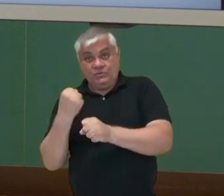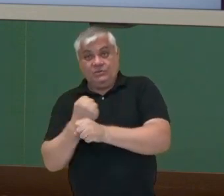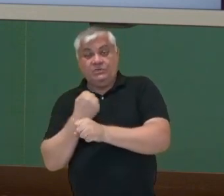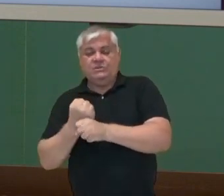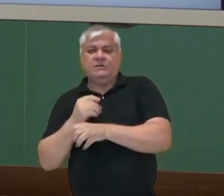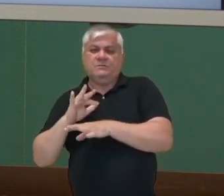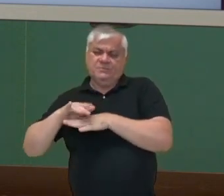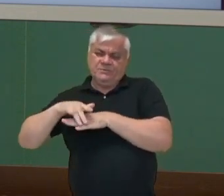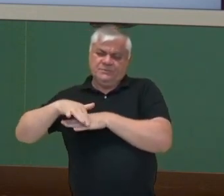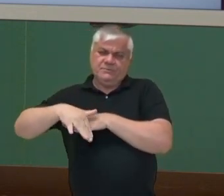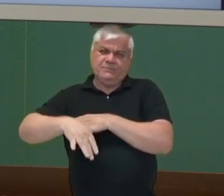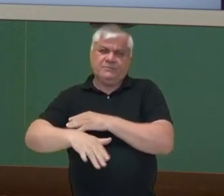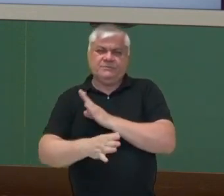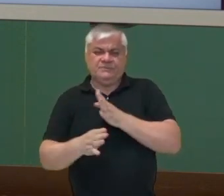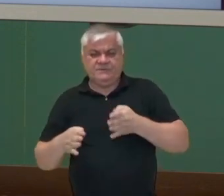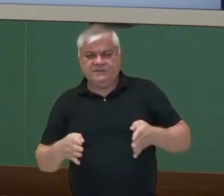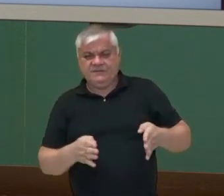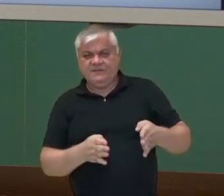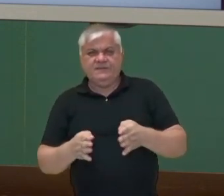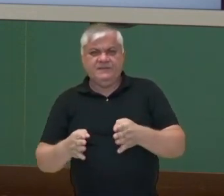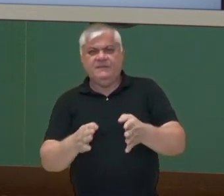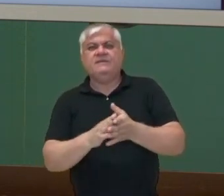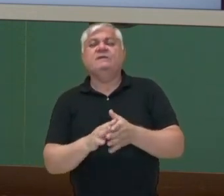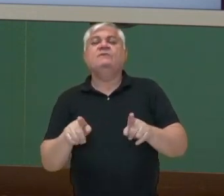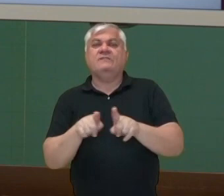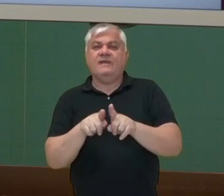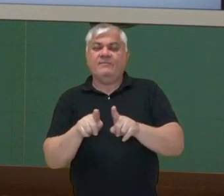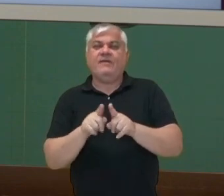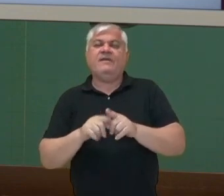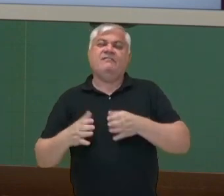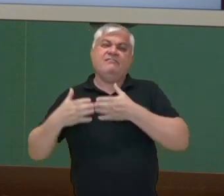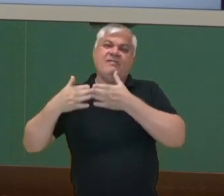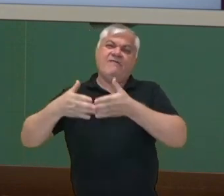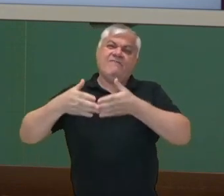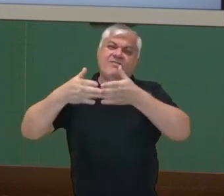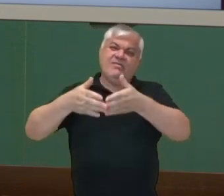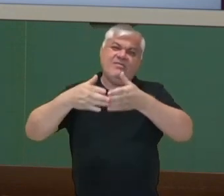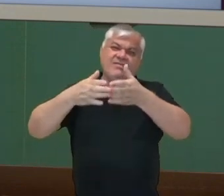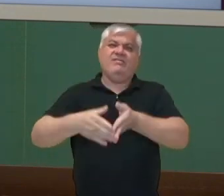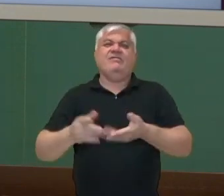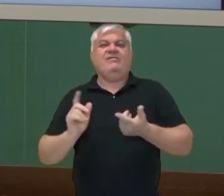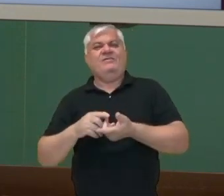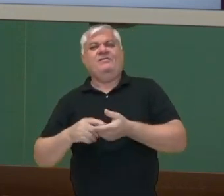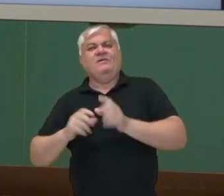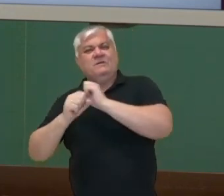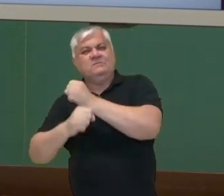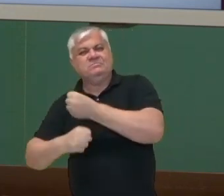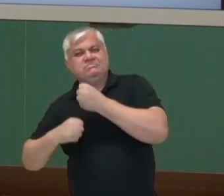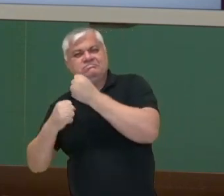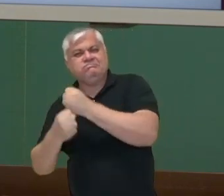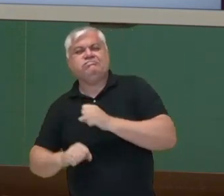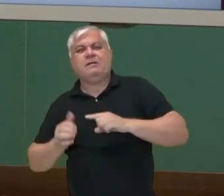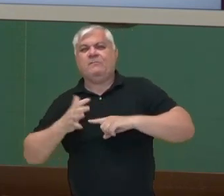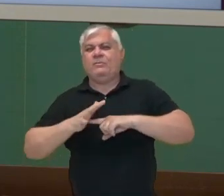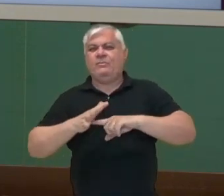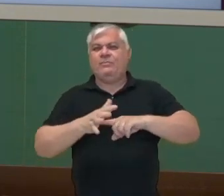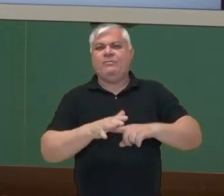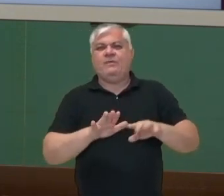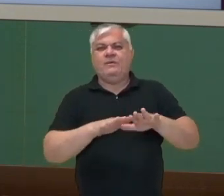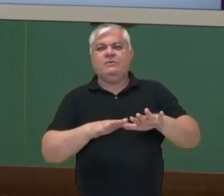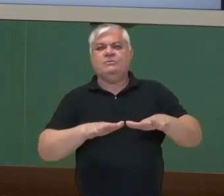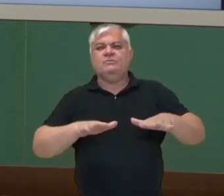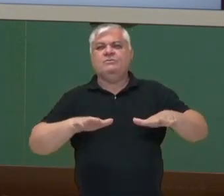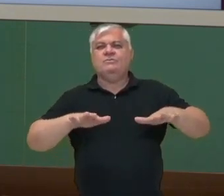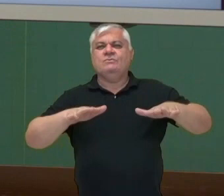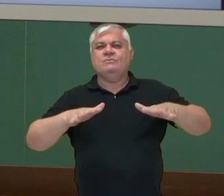né? Nesses rios de planaltos, e a navegação em algumas partes onde eles são rios mais mansos, né, regiões mais planas.